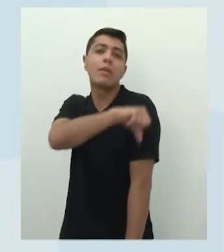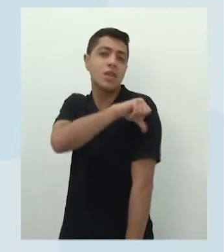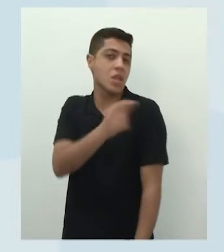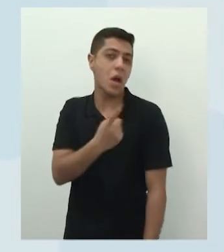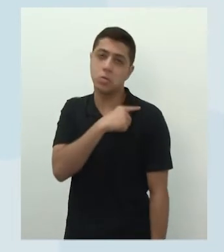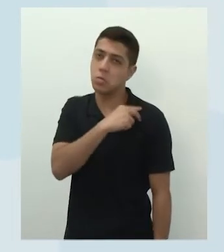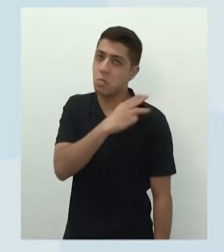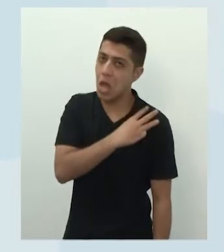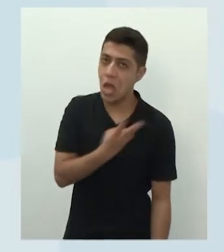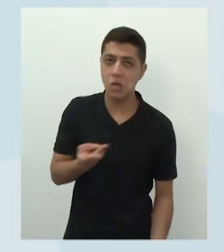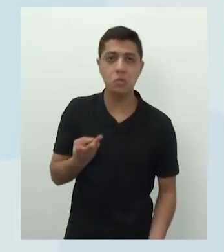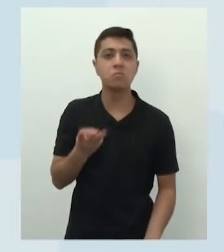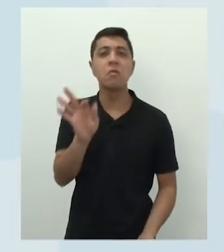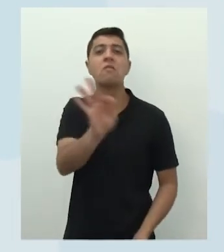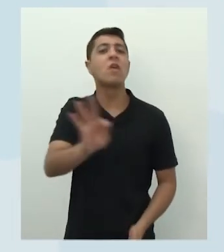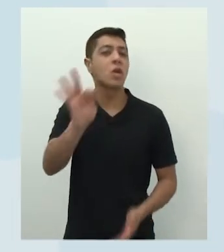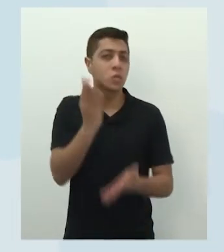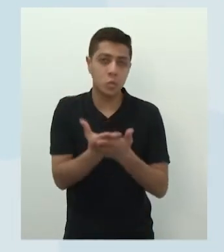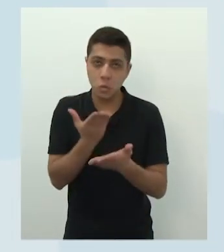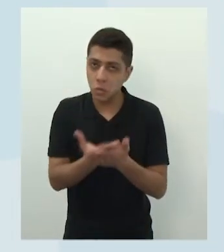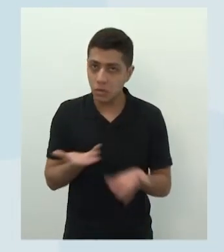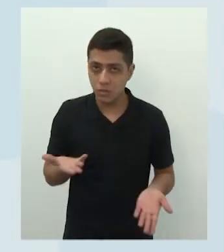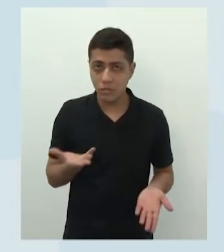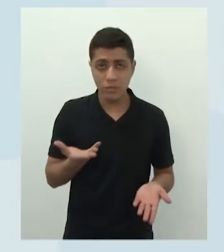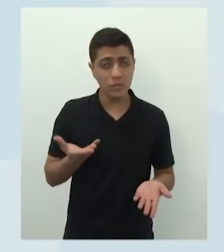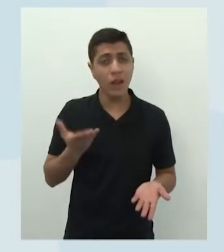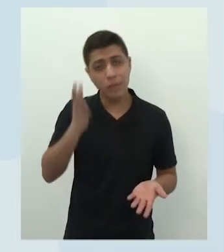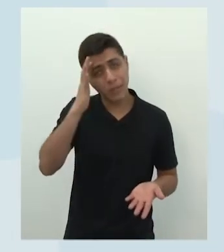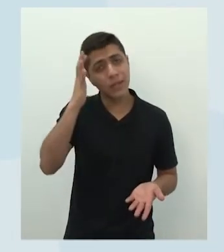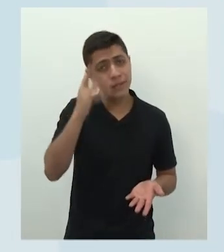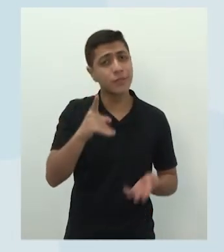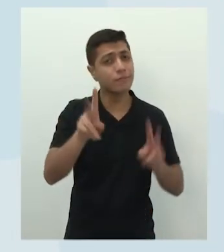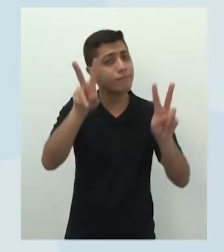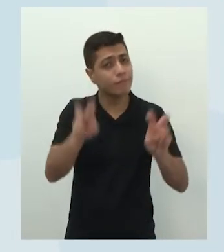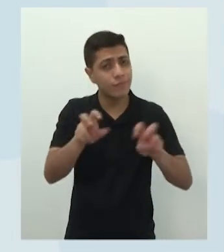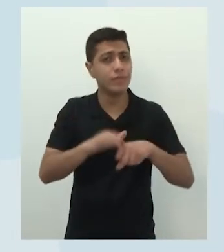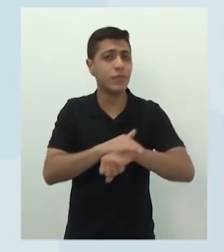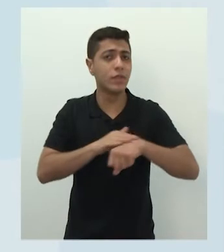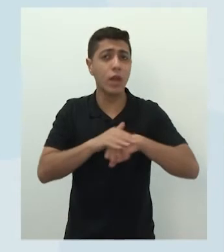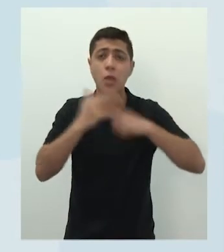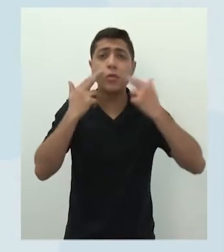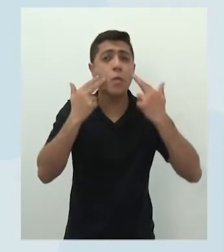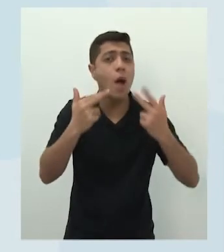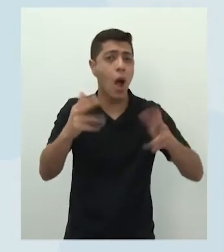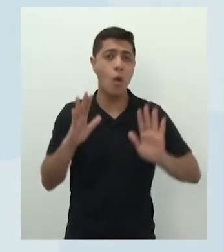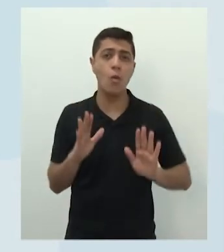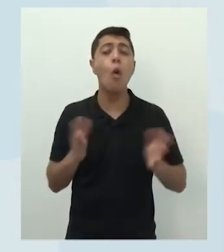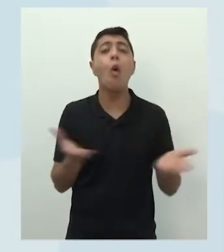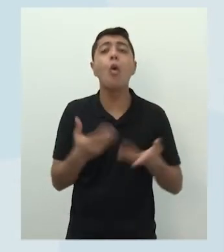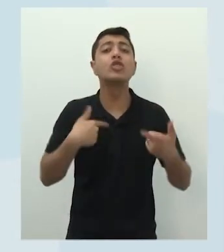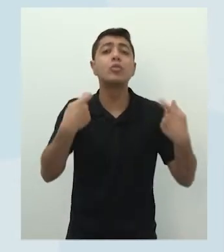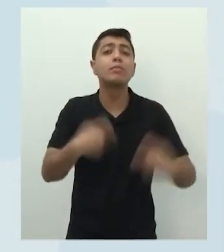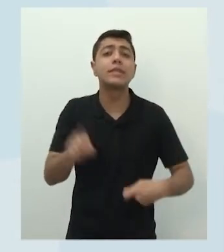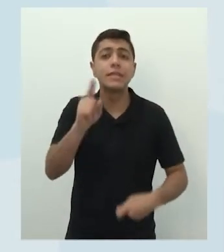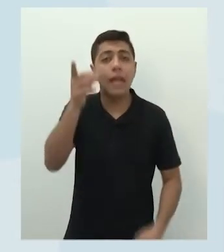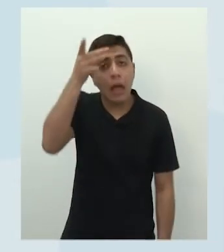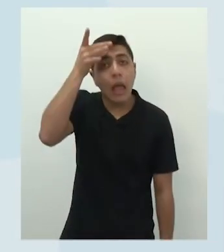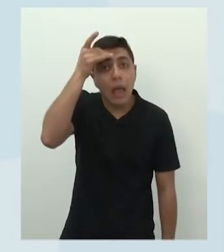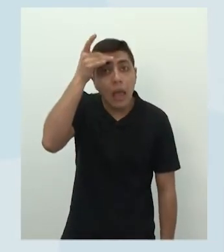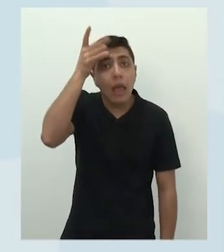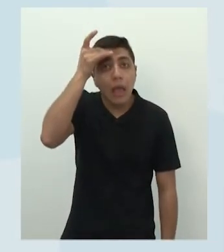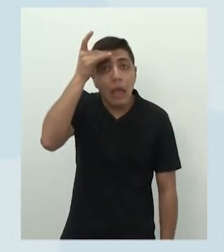leitura pós-moderna é que o conhecimento não está mais em um só. O conhecimento está disperso. O